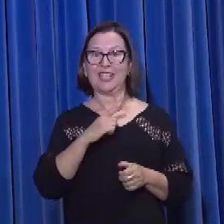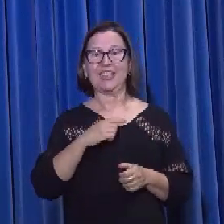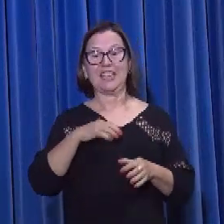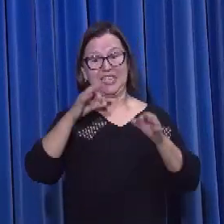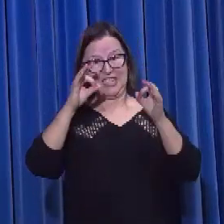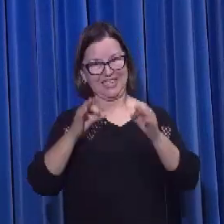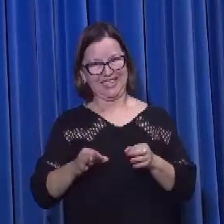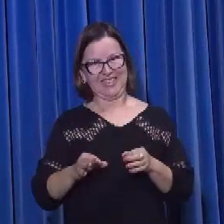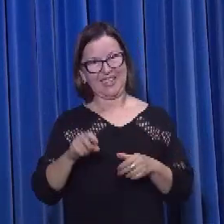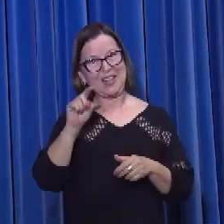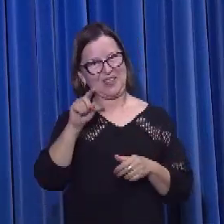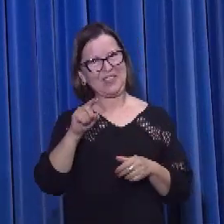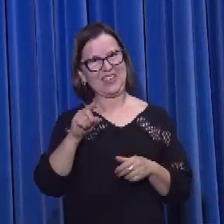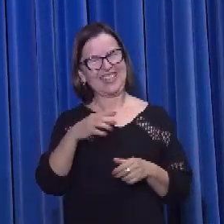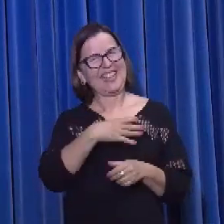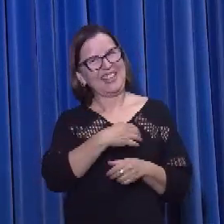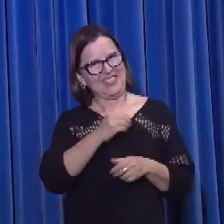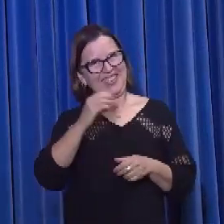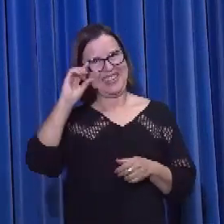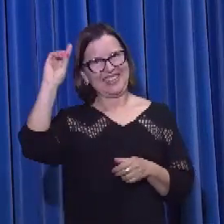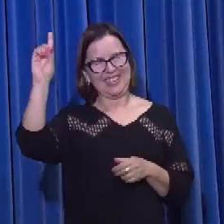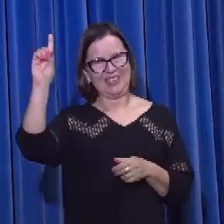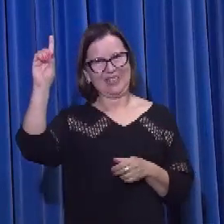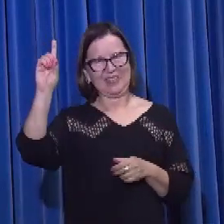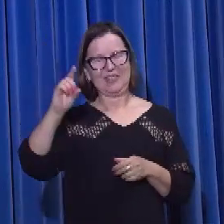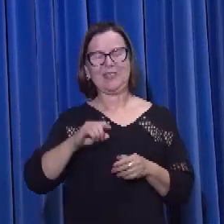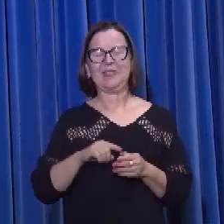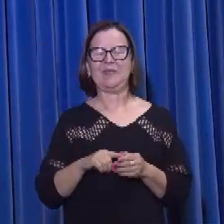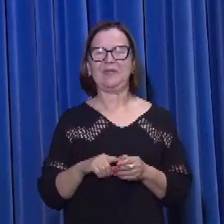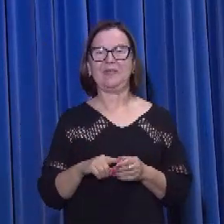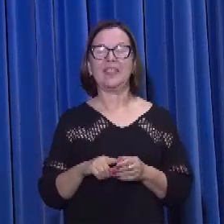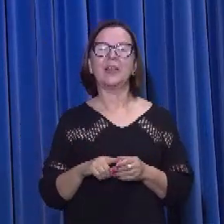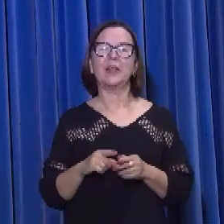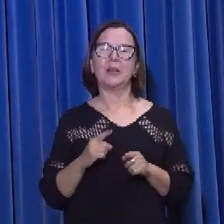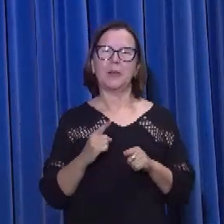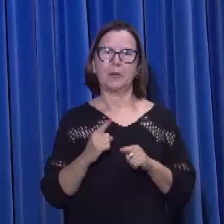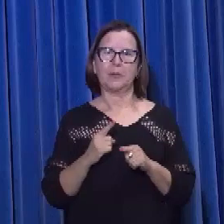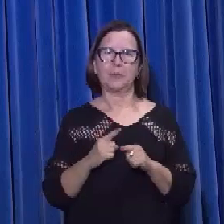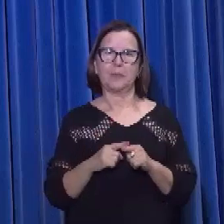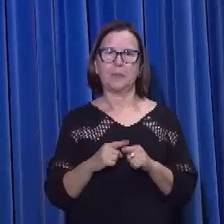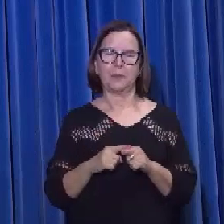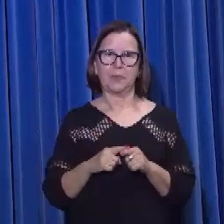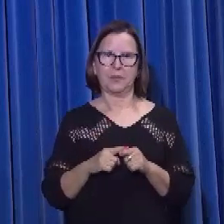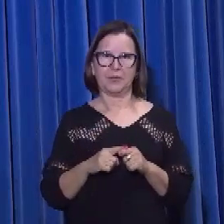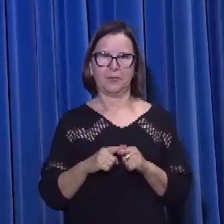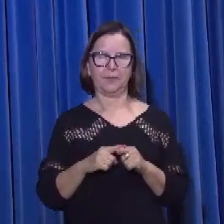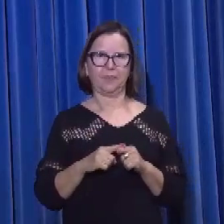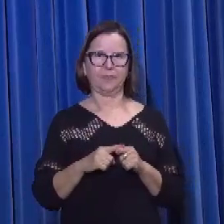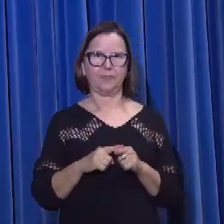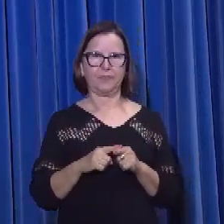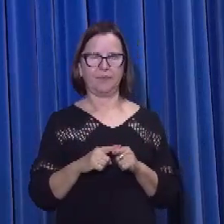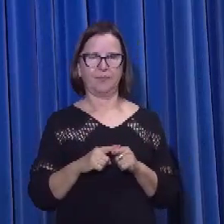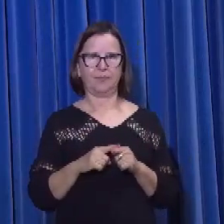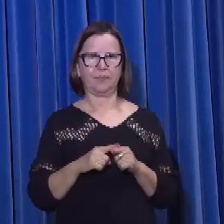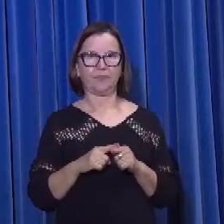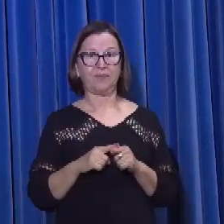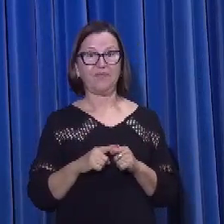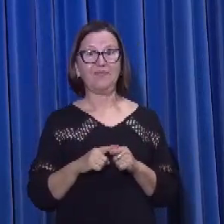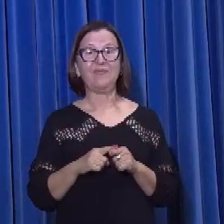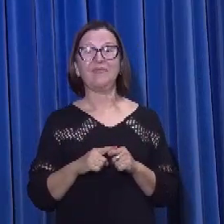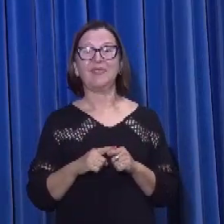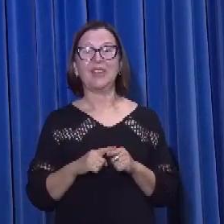de Deus, a resistência com relação a Deus foi quebrada. E agora você crê